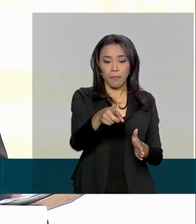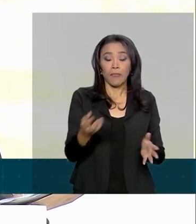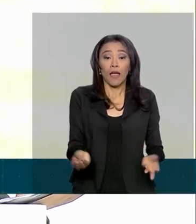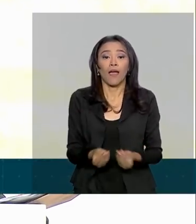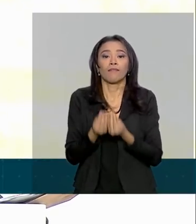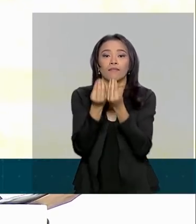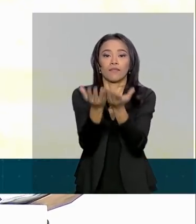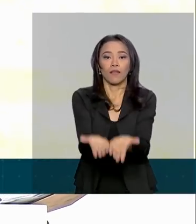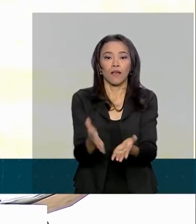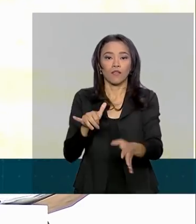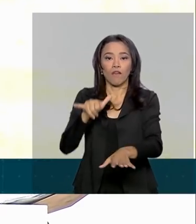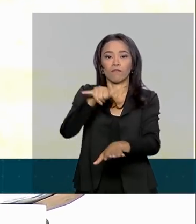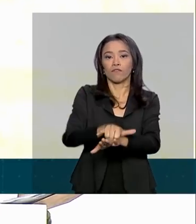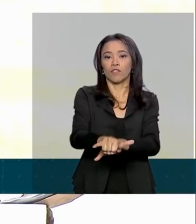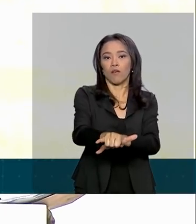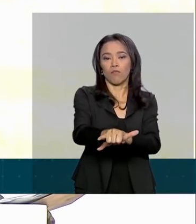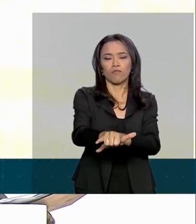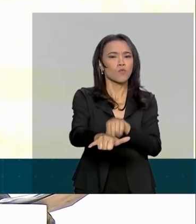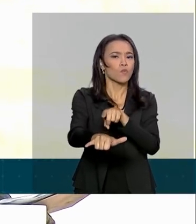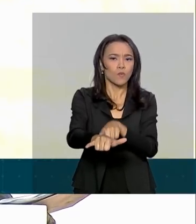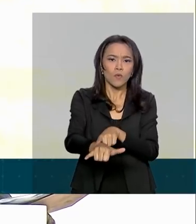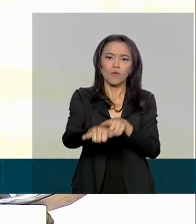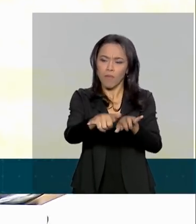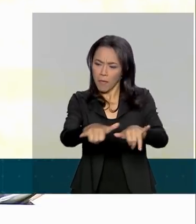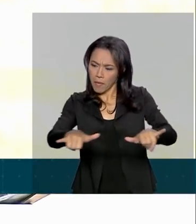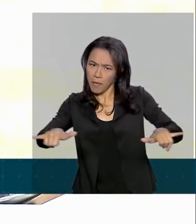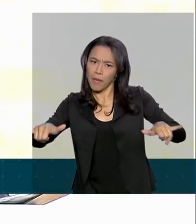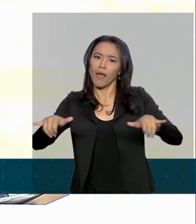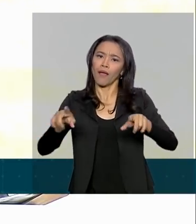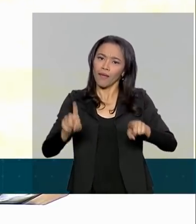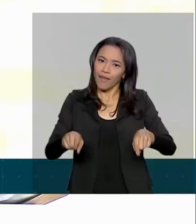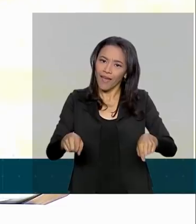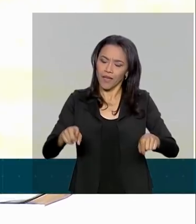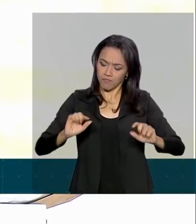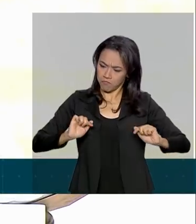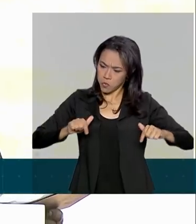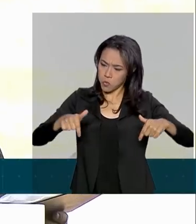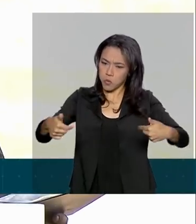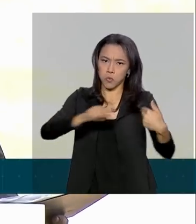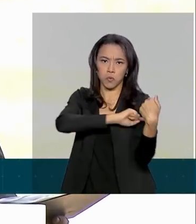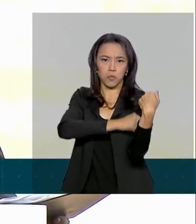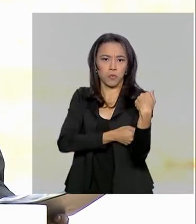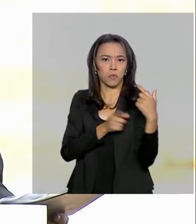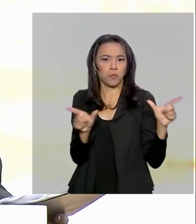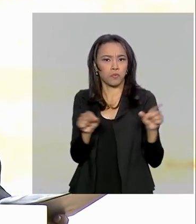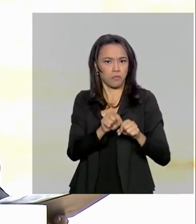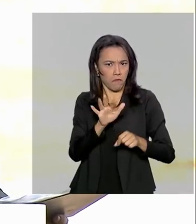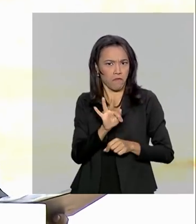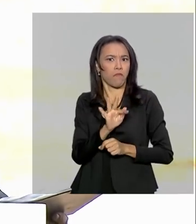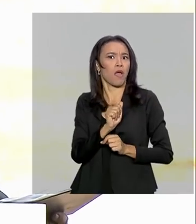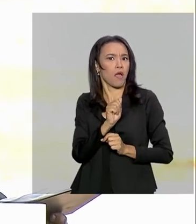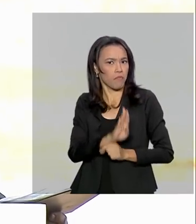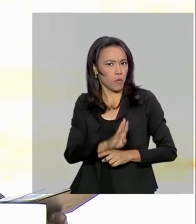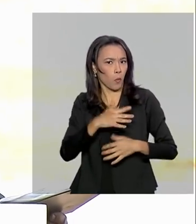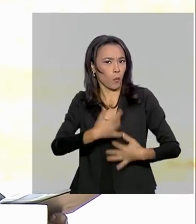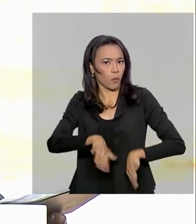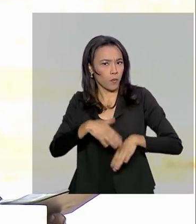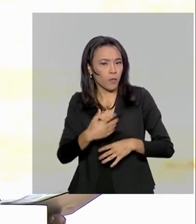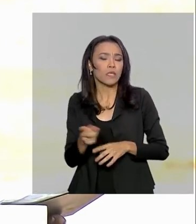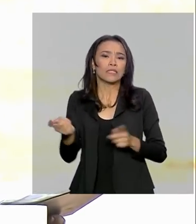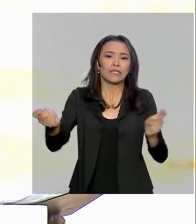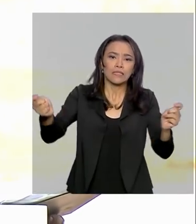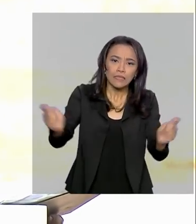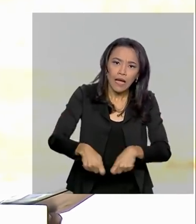representar significativo incremento na capacidade operacional da Força Aérea, possui enorme potencial para